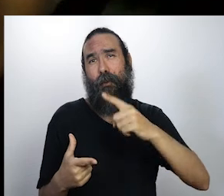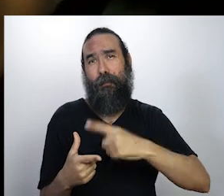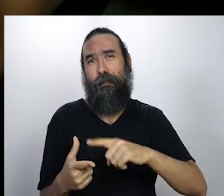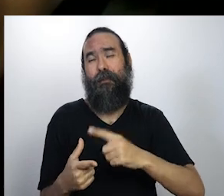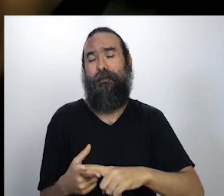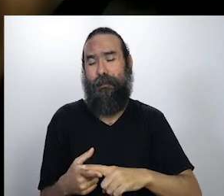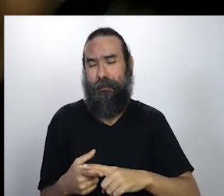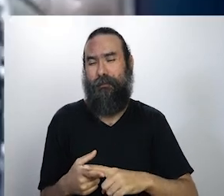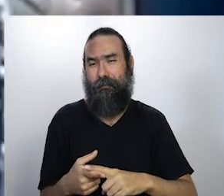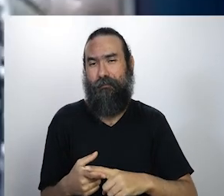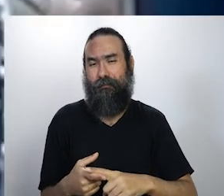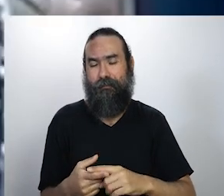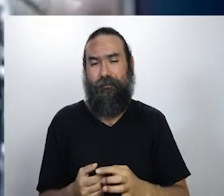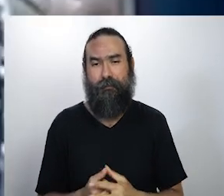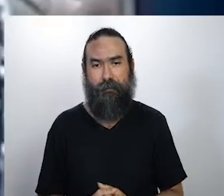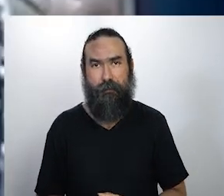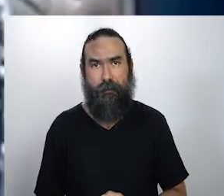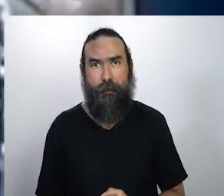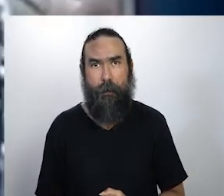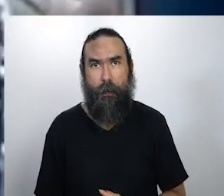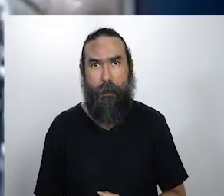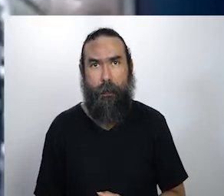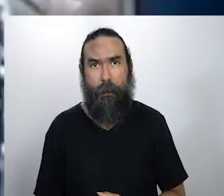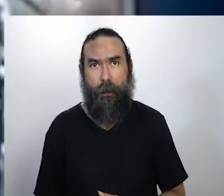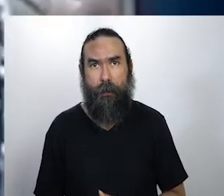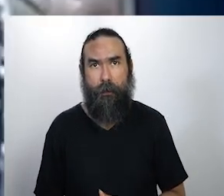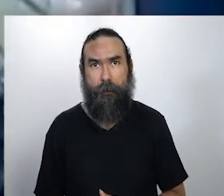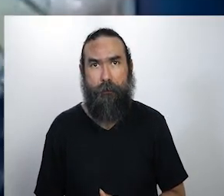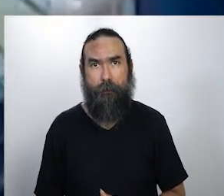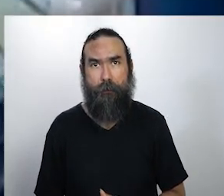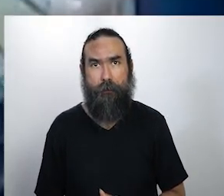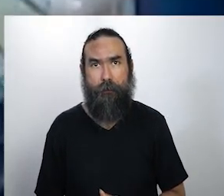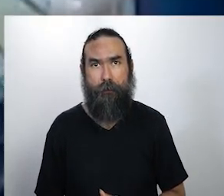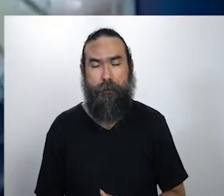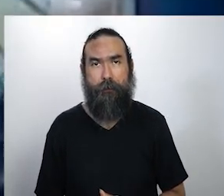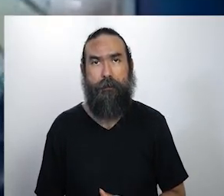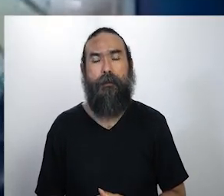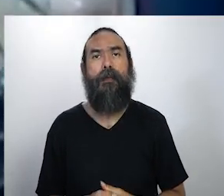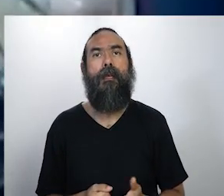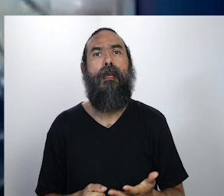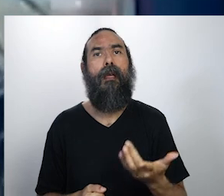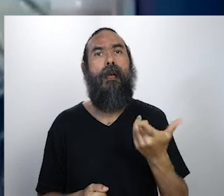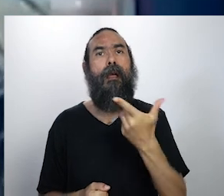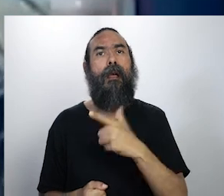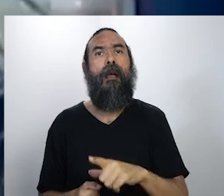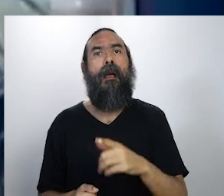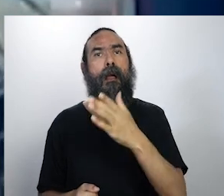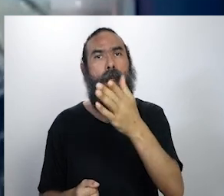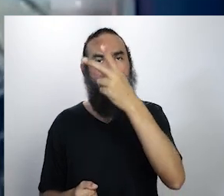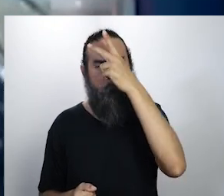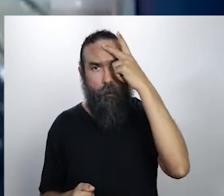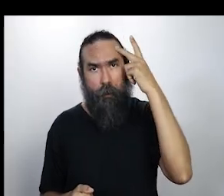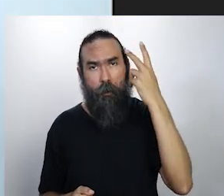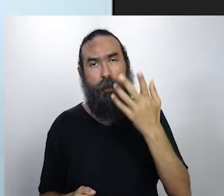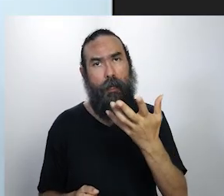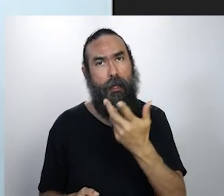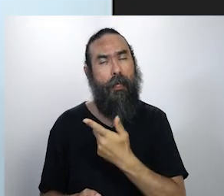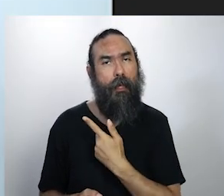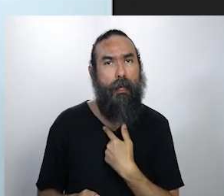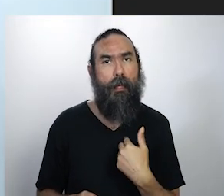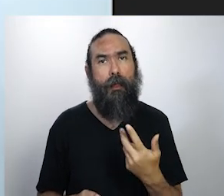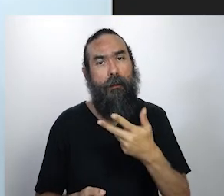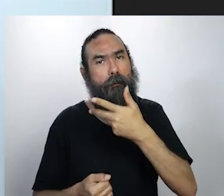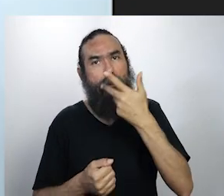Tem alguma outra pessoa que gostaria de fazer comentário ou uma pergunta? Eu queria falar,